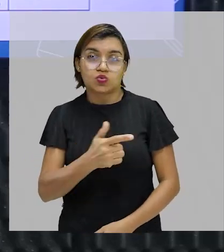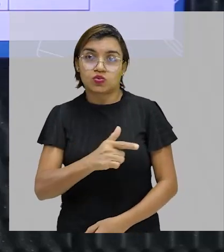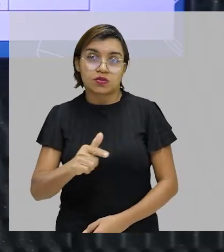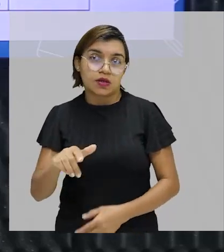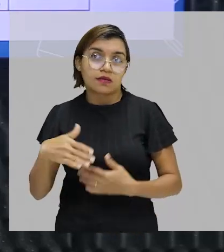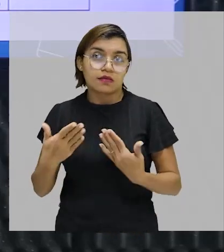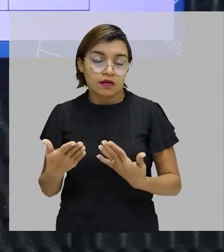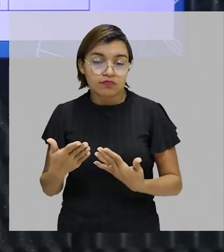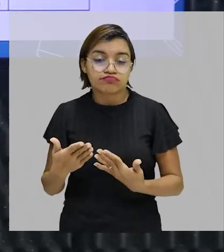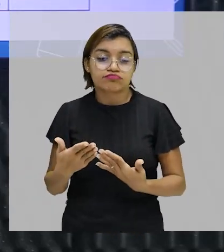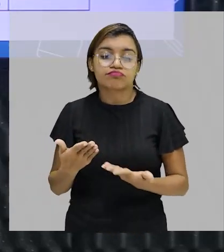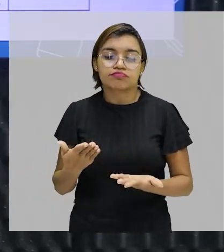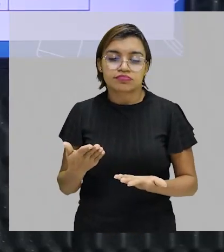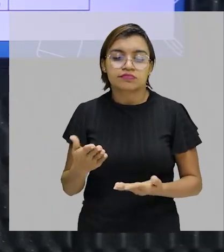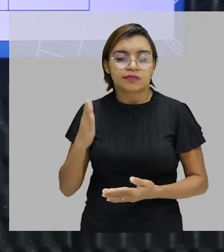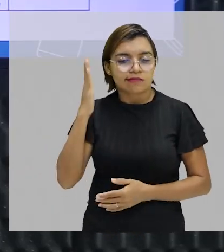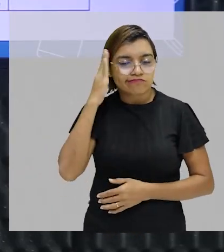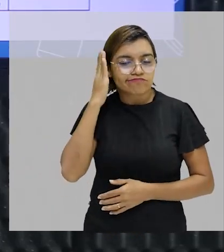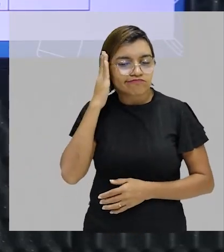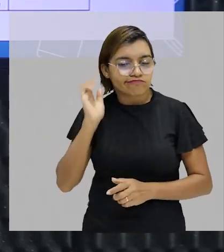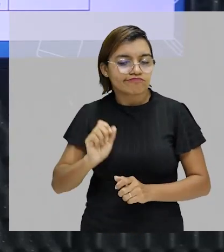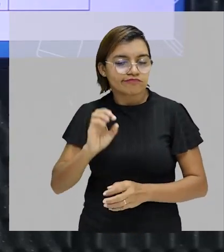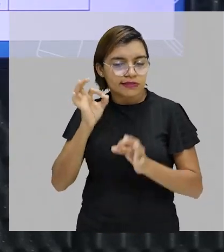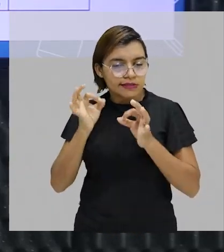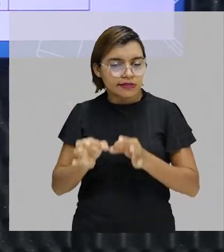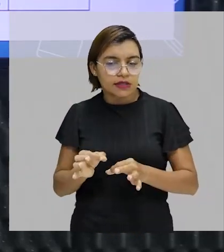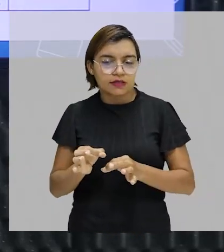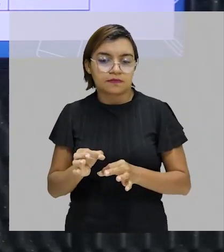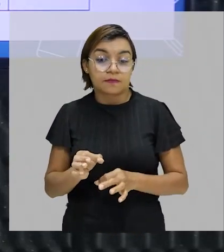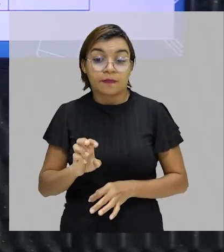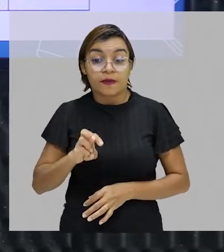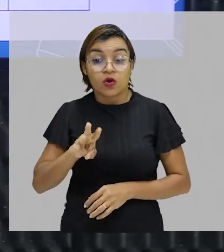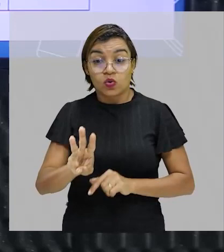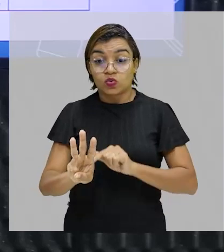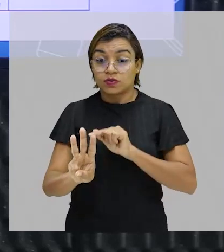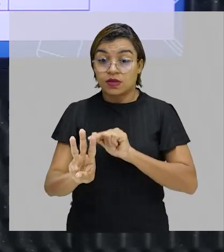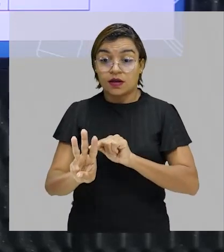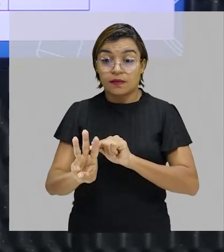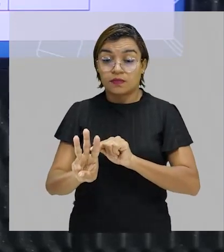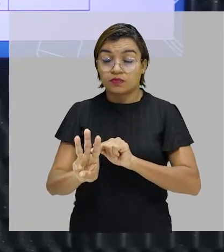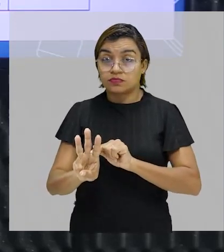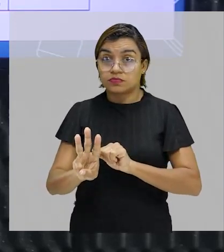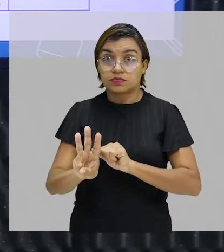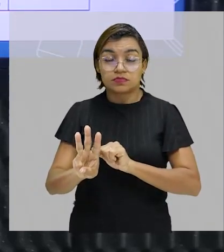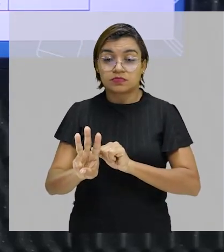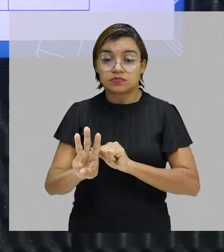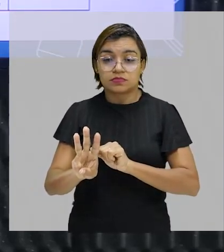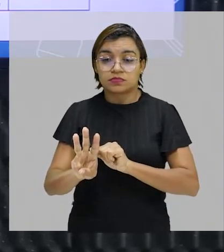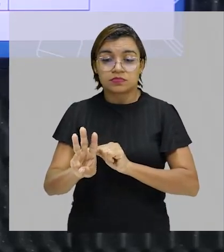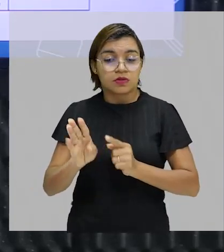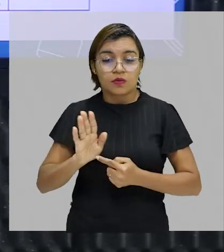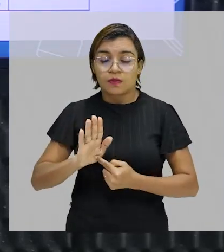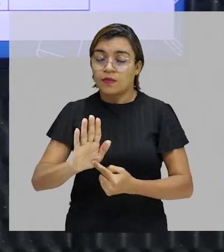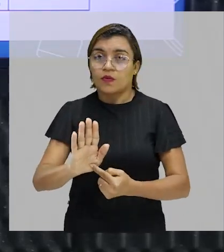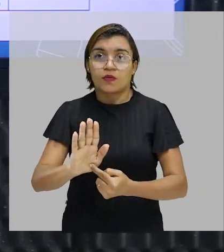gente matou logo. Ó, a substância W, ela não aparece, né, na